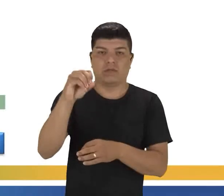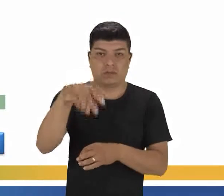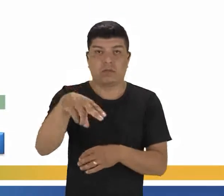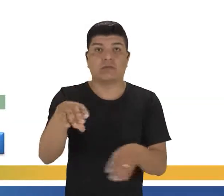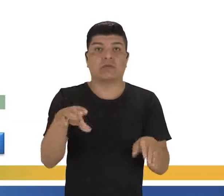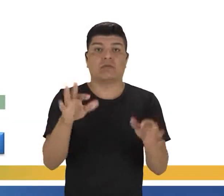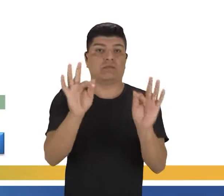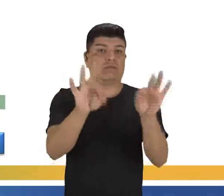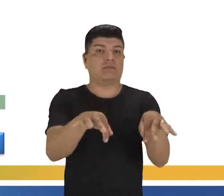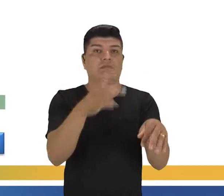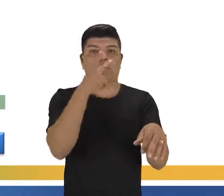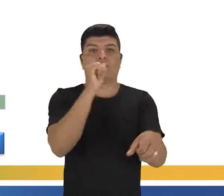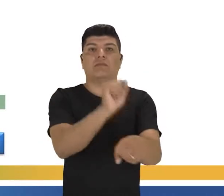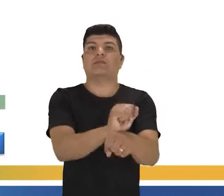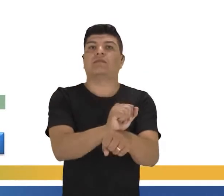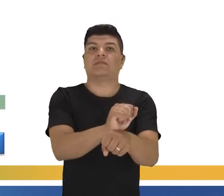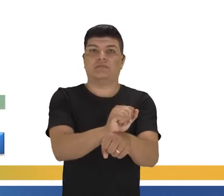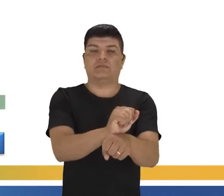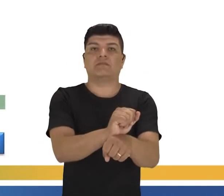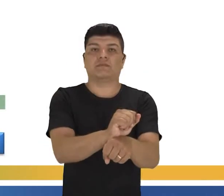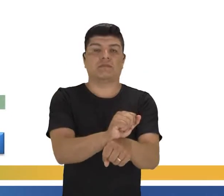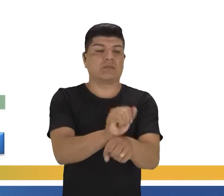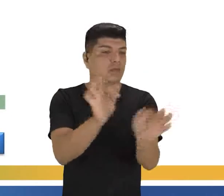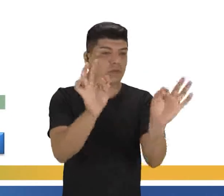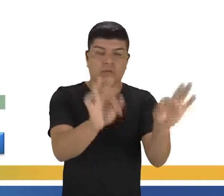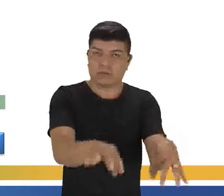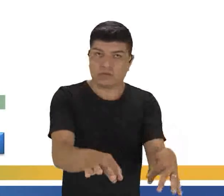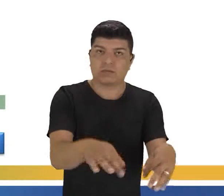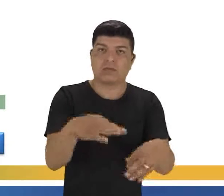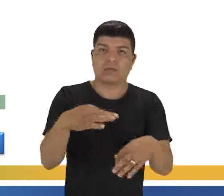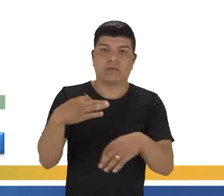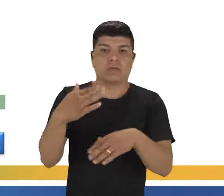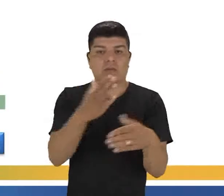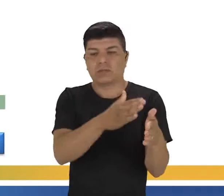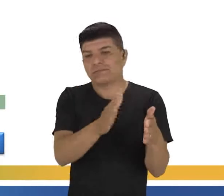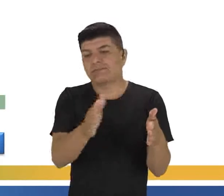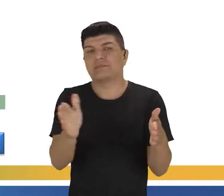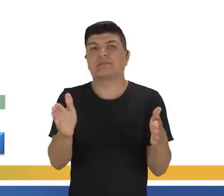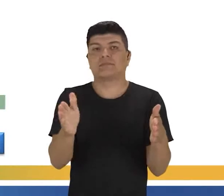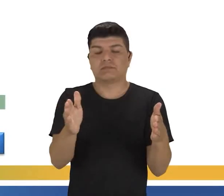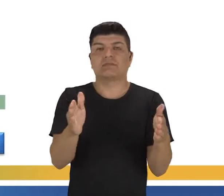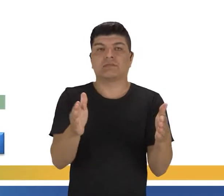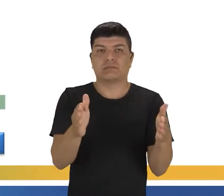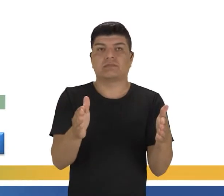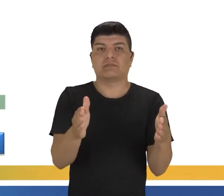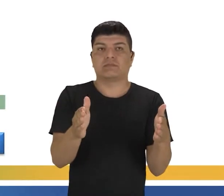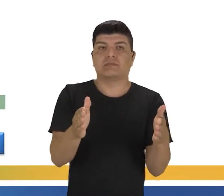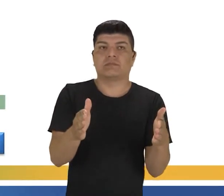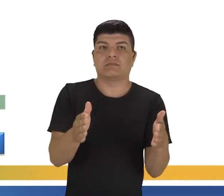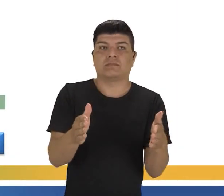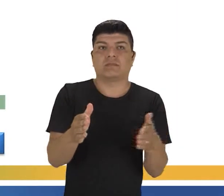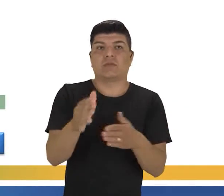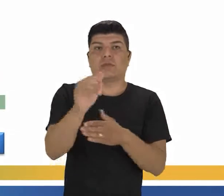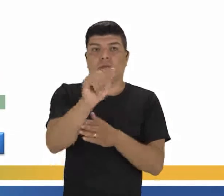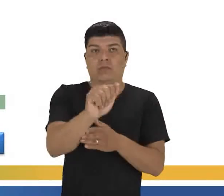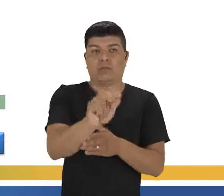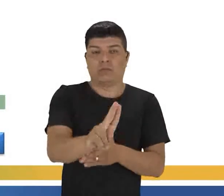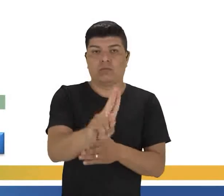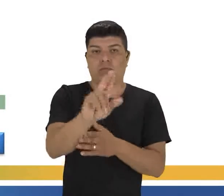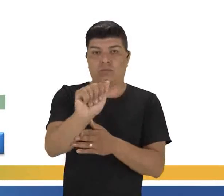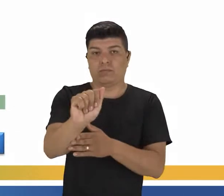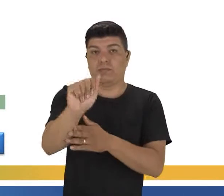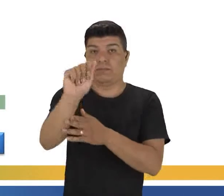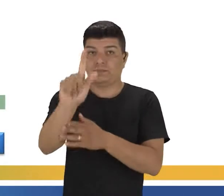stop, que vai indicar o fim daquele processo de síntese, tá? Geralmente também um UAG, tudo